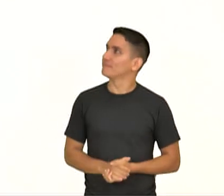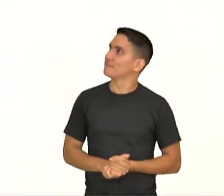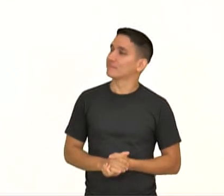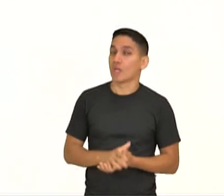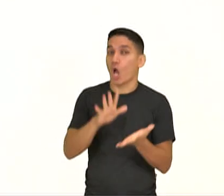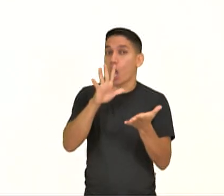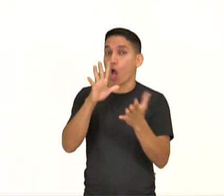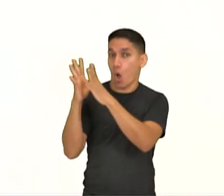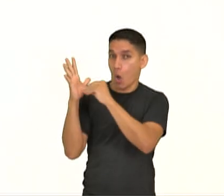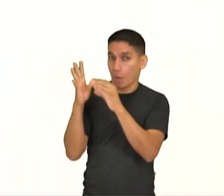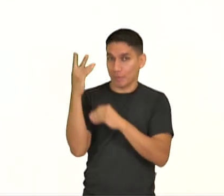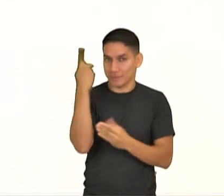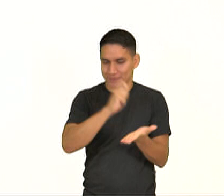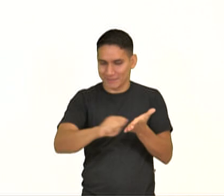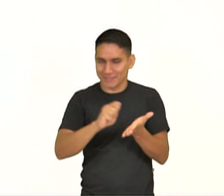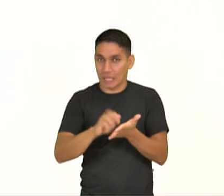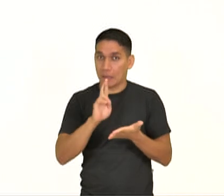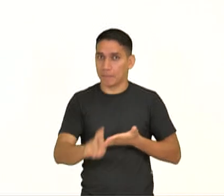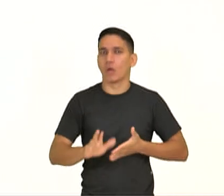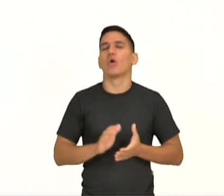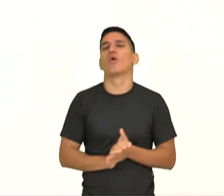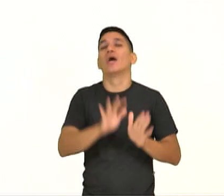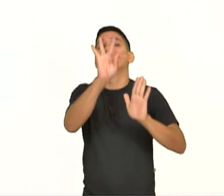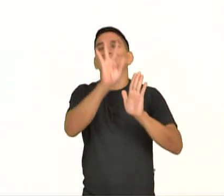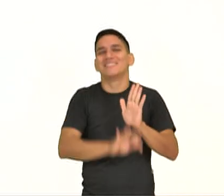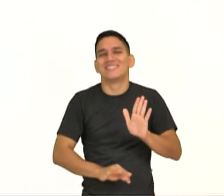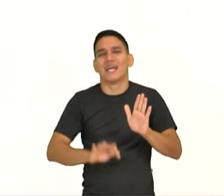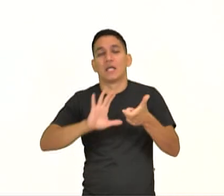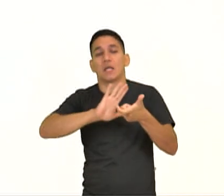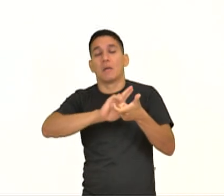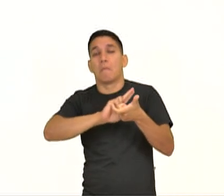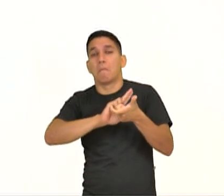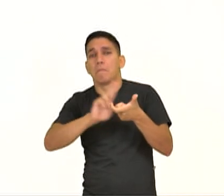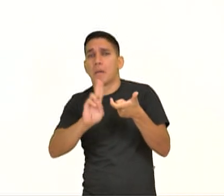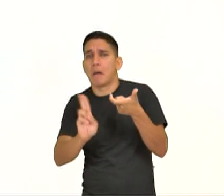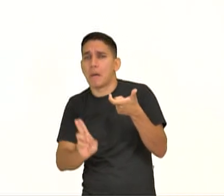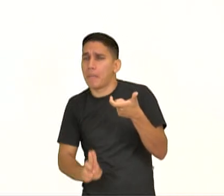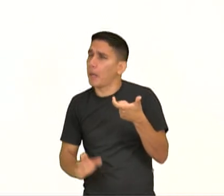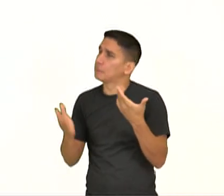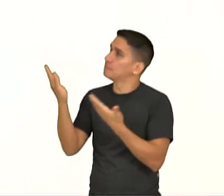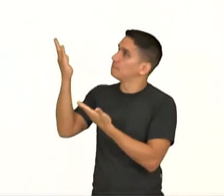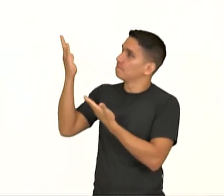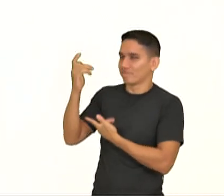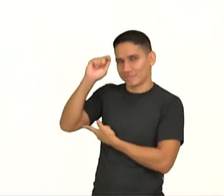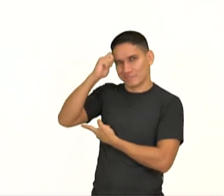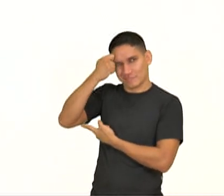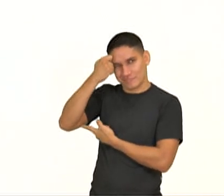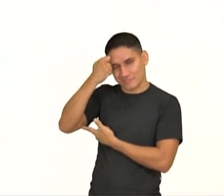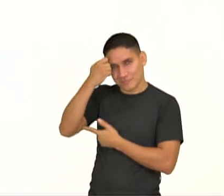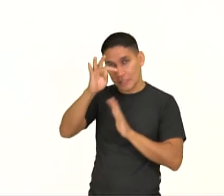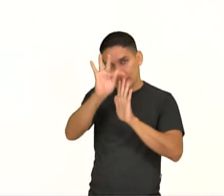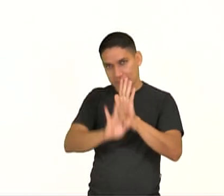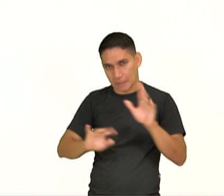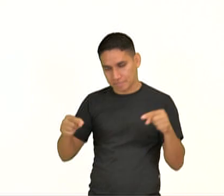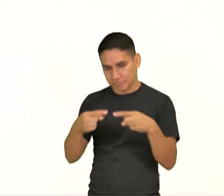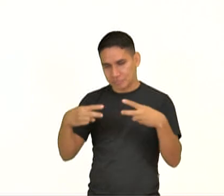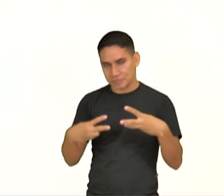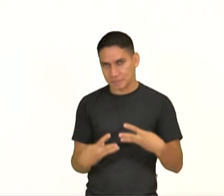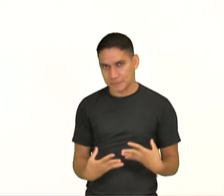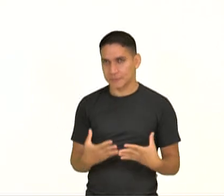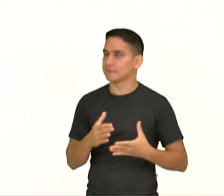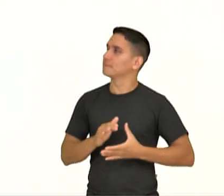Copie seu caderno e responda. Faça um texto com as seguintes palavras-chave. Domínio egípcio em Cuxi.